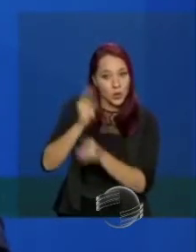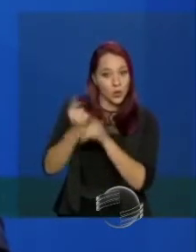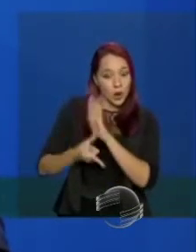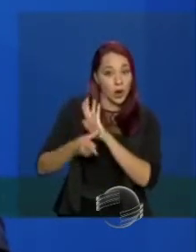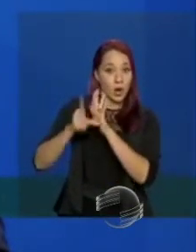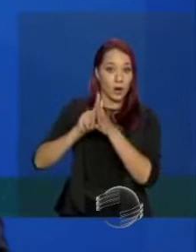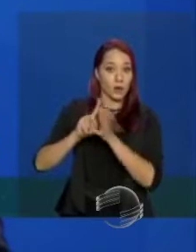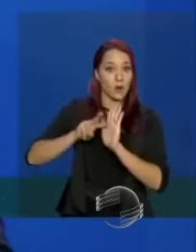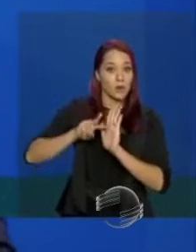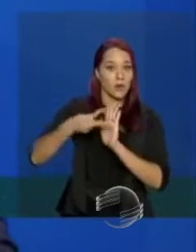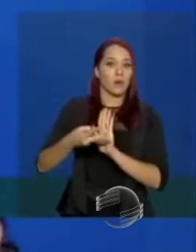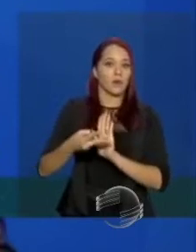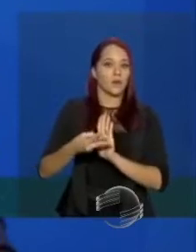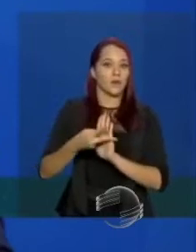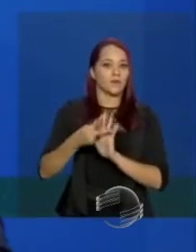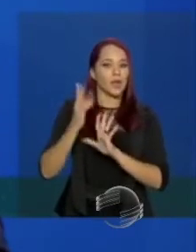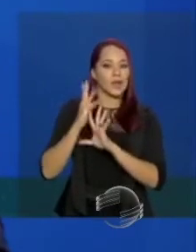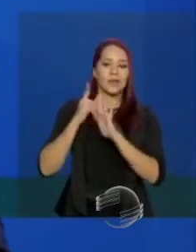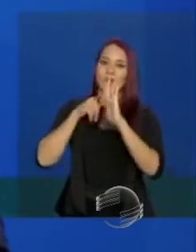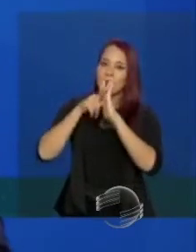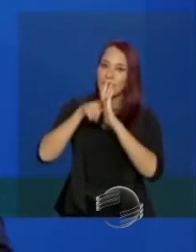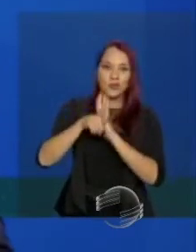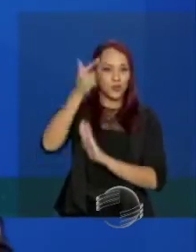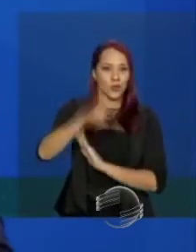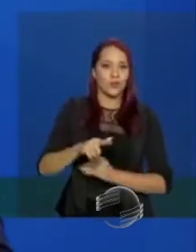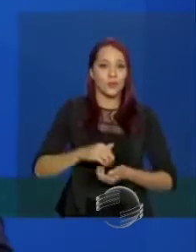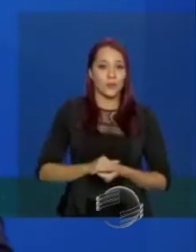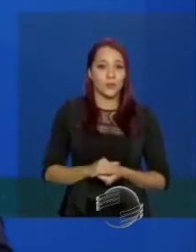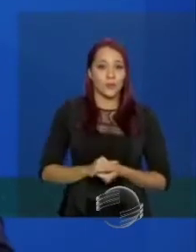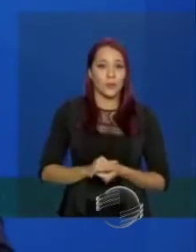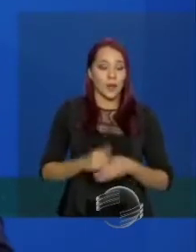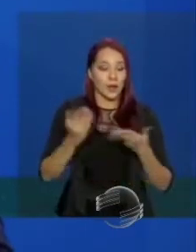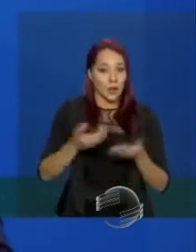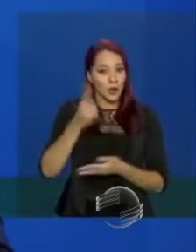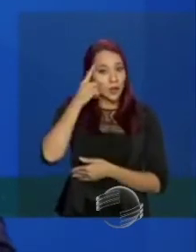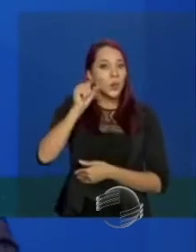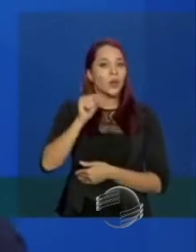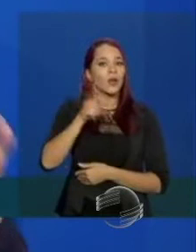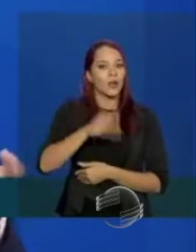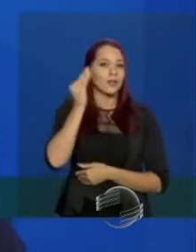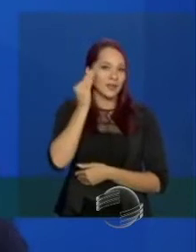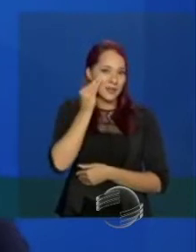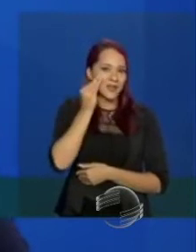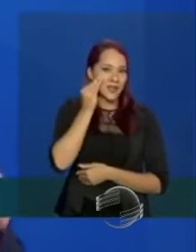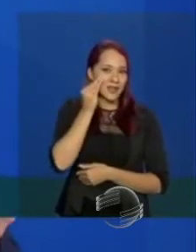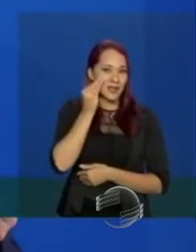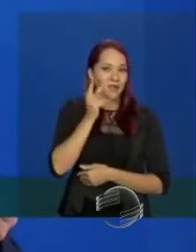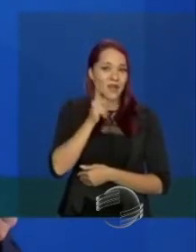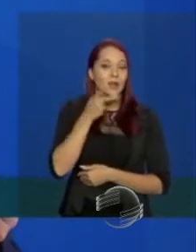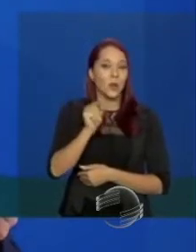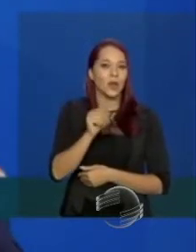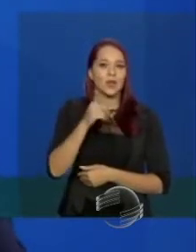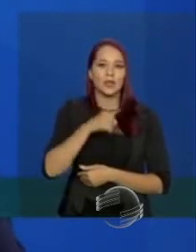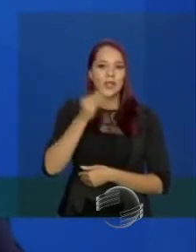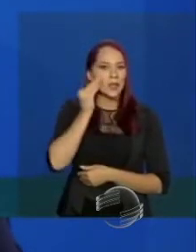precocemente a consequência do teu ato e rever o que você tem que fazer. Então, realmente, a ideia é testar. E como eu falei, trata teste em